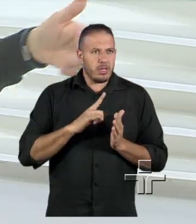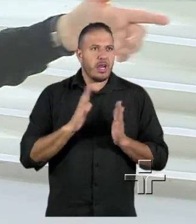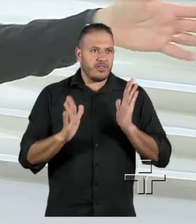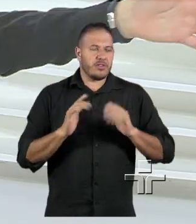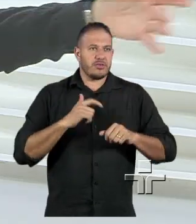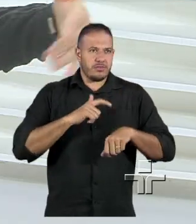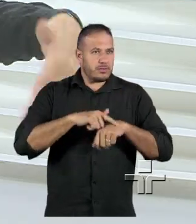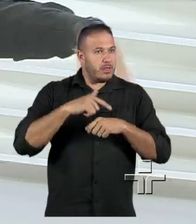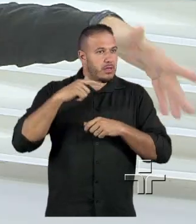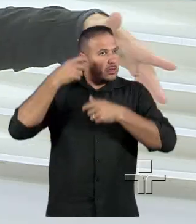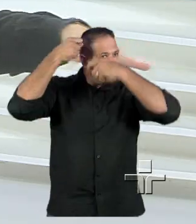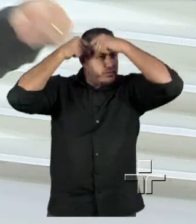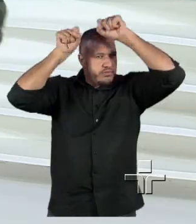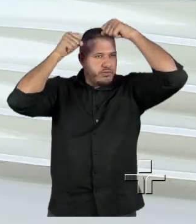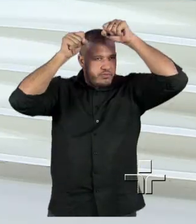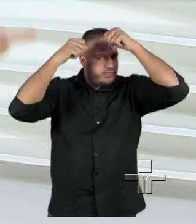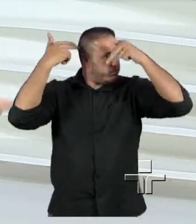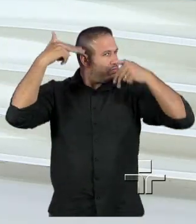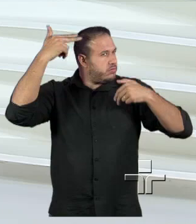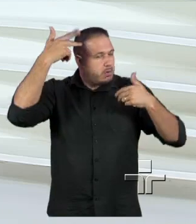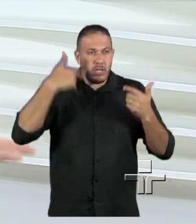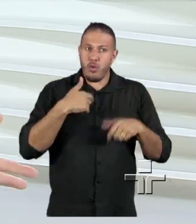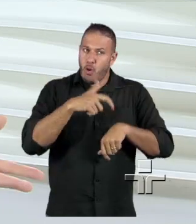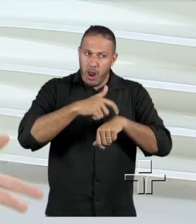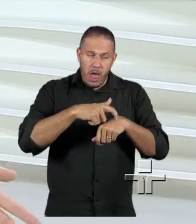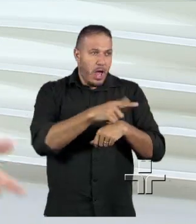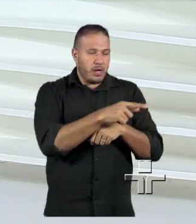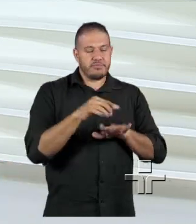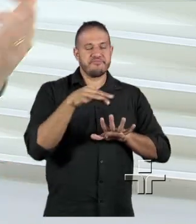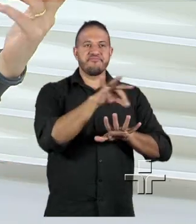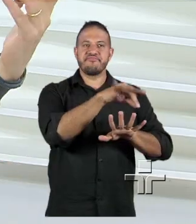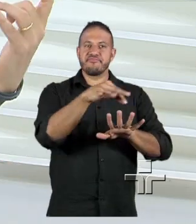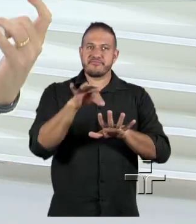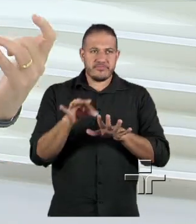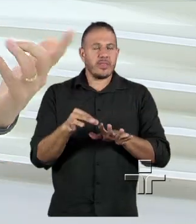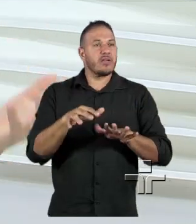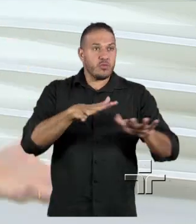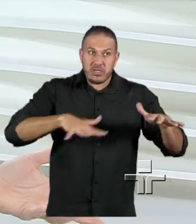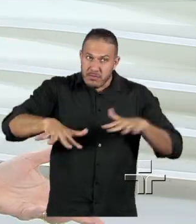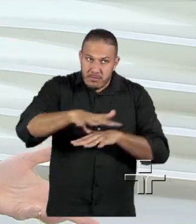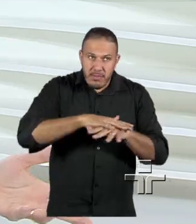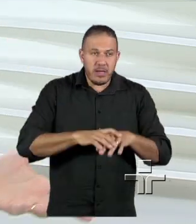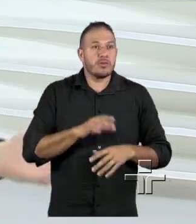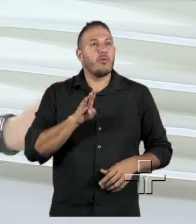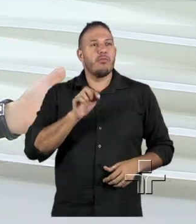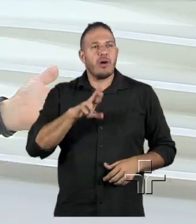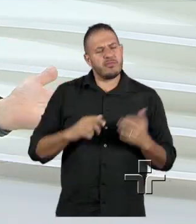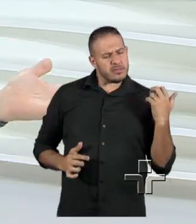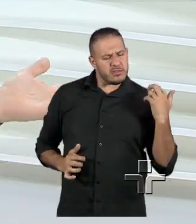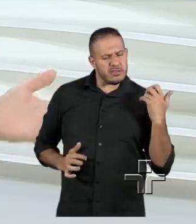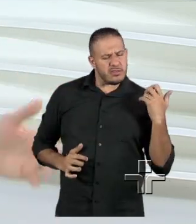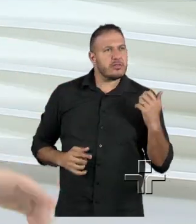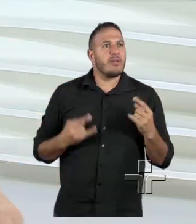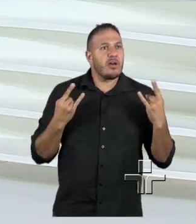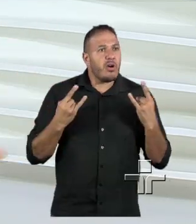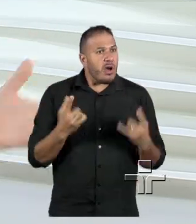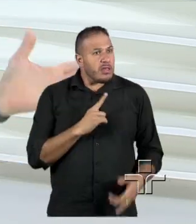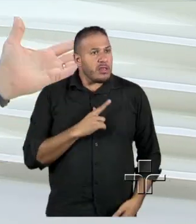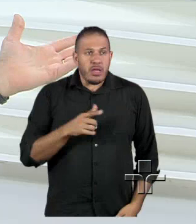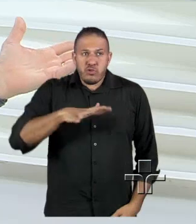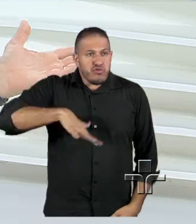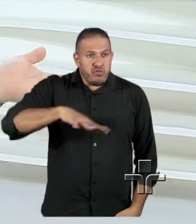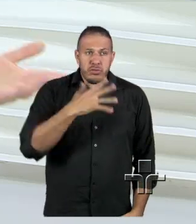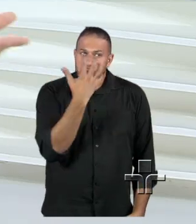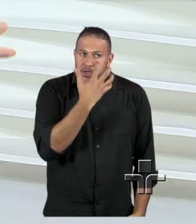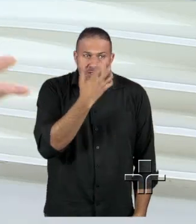aliás, durante o horário de trabalho se cuidar, tem um espaço, um bar para tocar rock. Então, a gente faz tudo com paixão, é